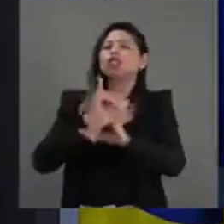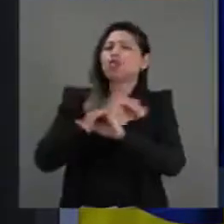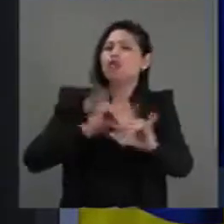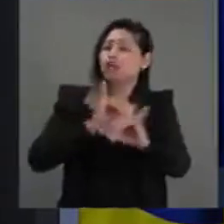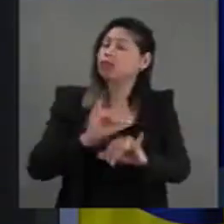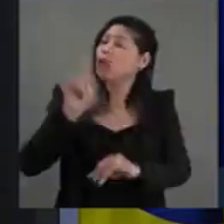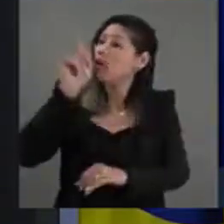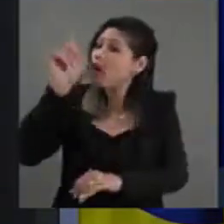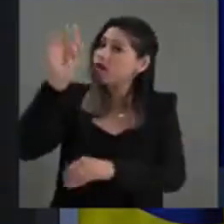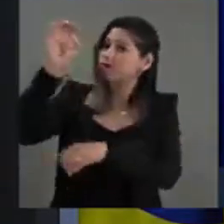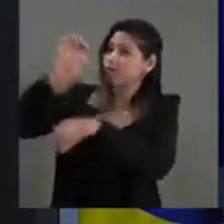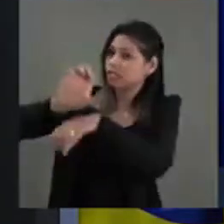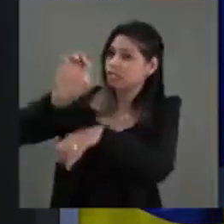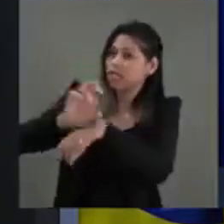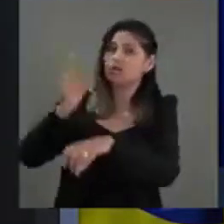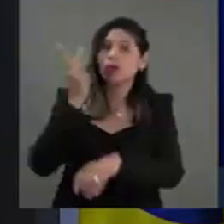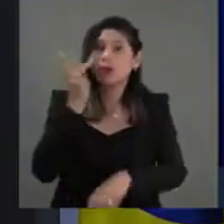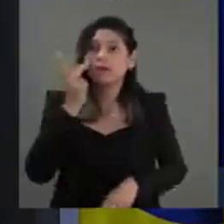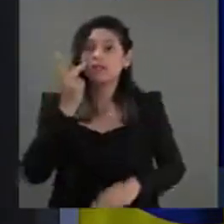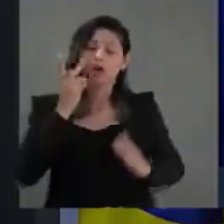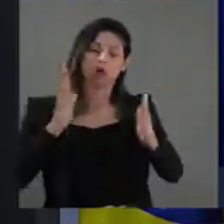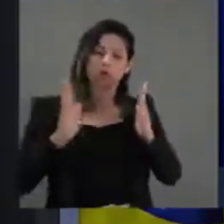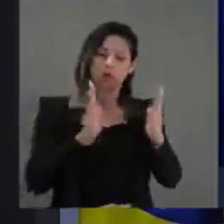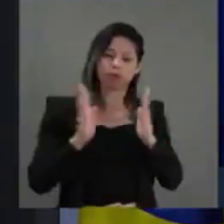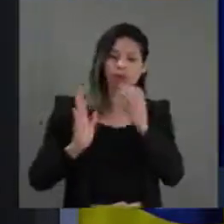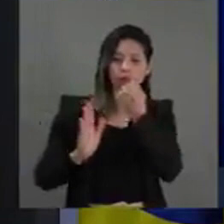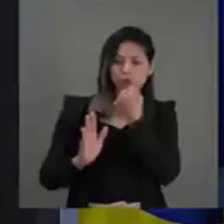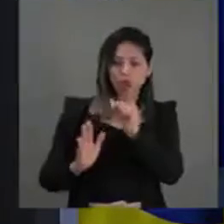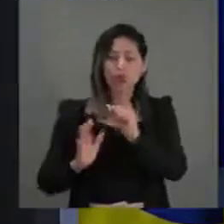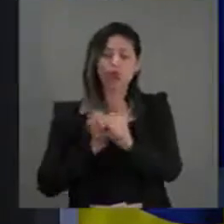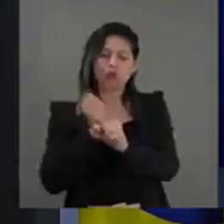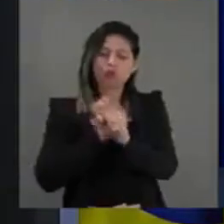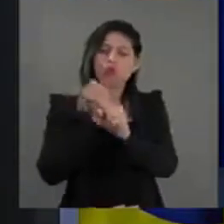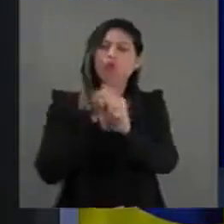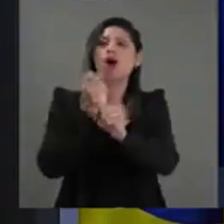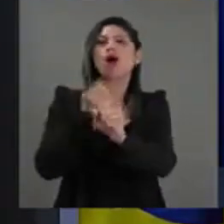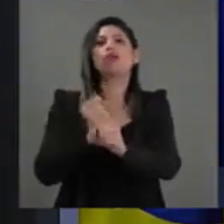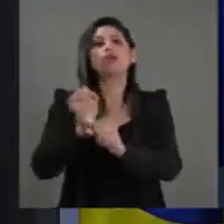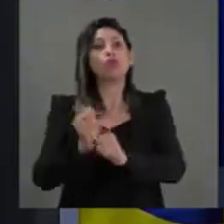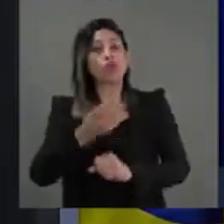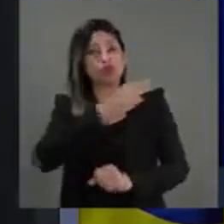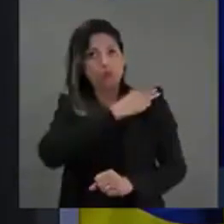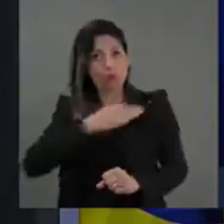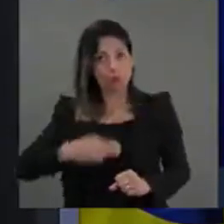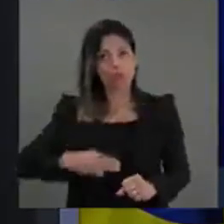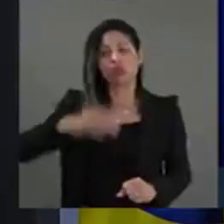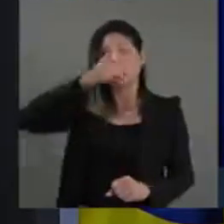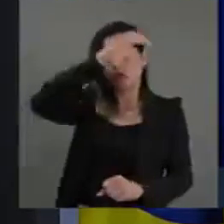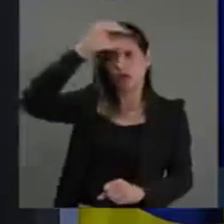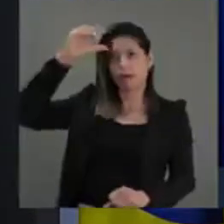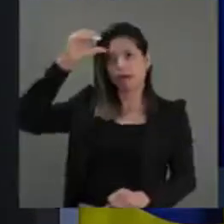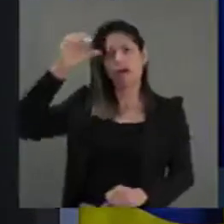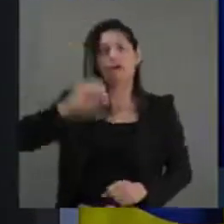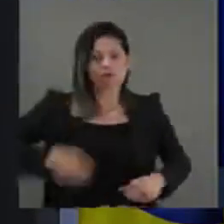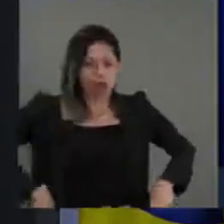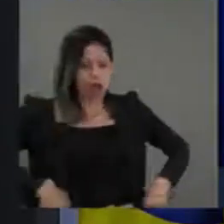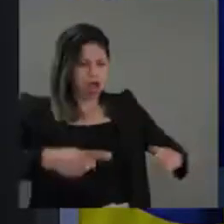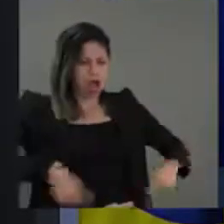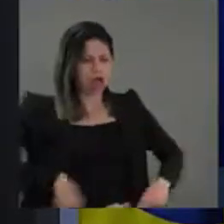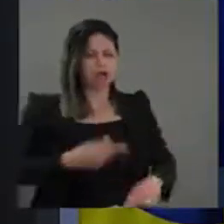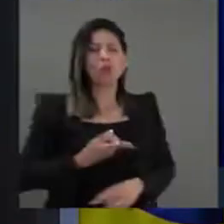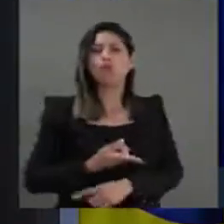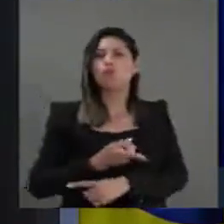Durante 8 anos de Camilo Santana, foram gastos mais de 1 bilhão e 100 milhões de reais. Eu